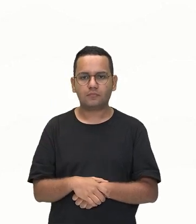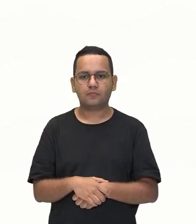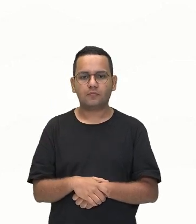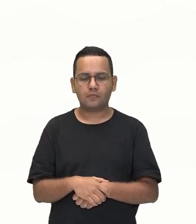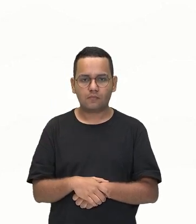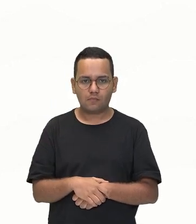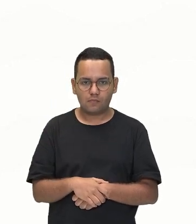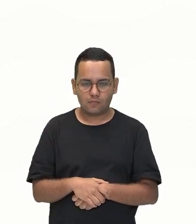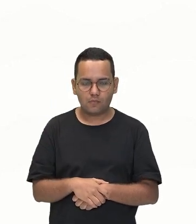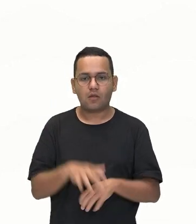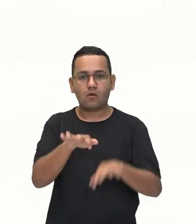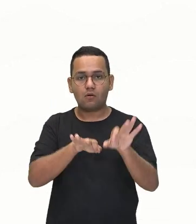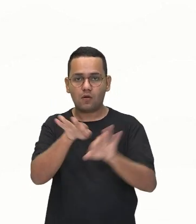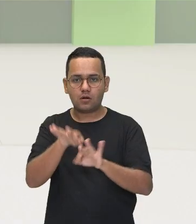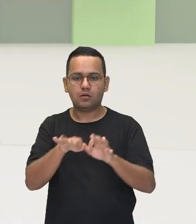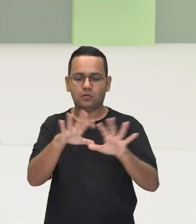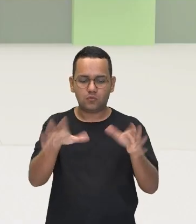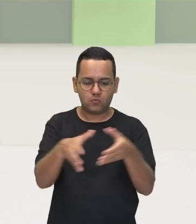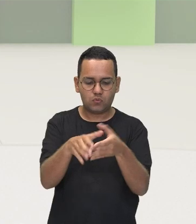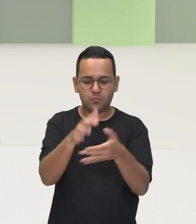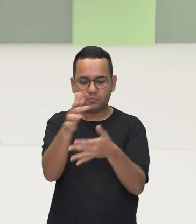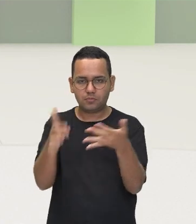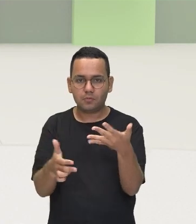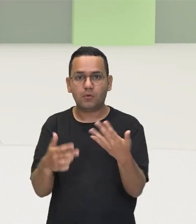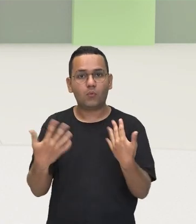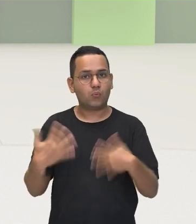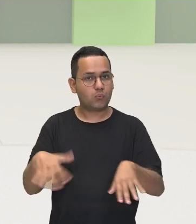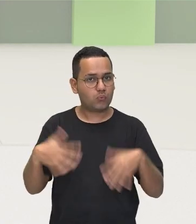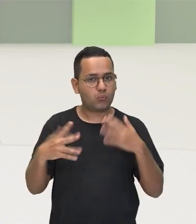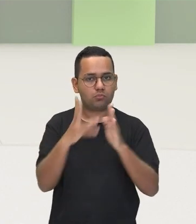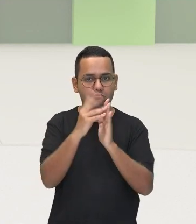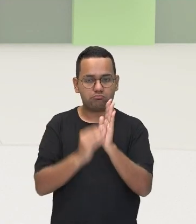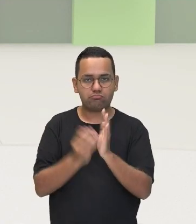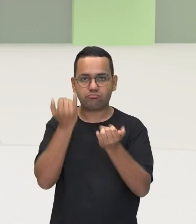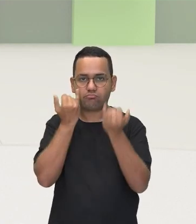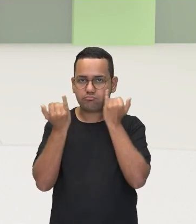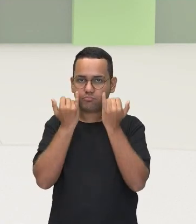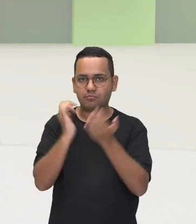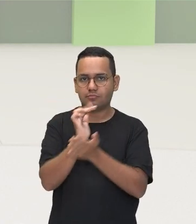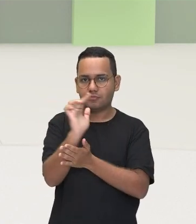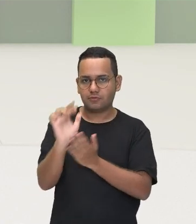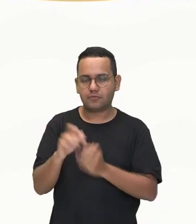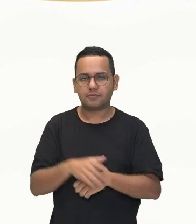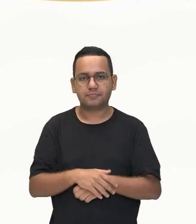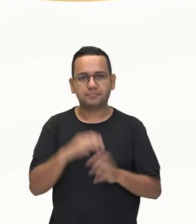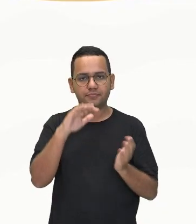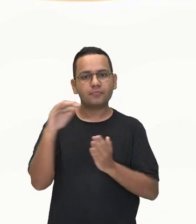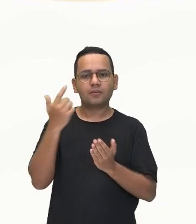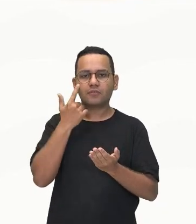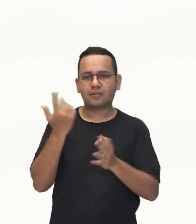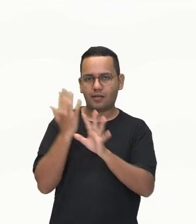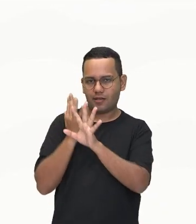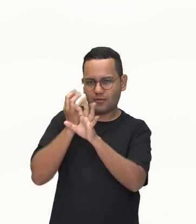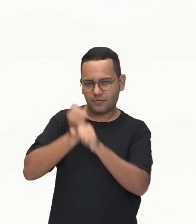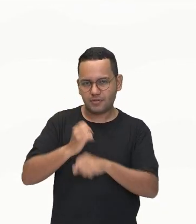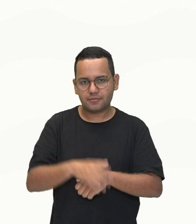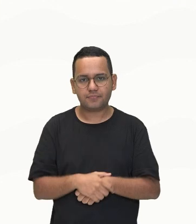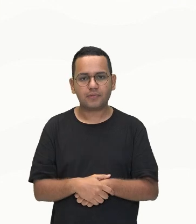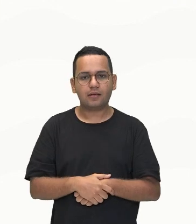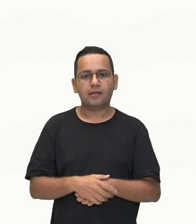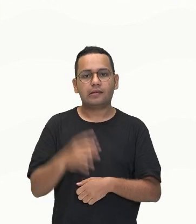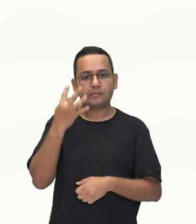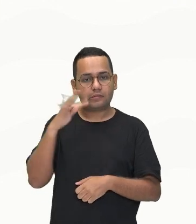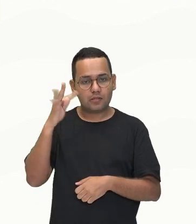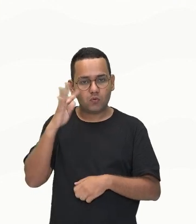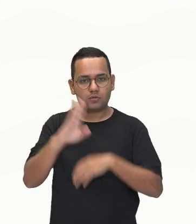populações. Muita coisa, não é? Então vamos agora fazer uma breve revisão. Veja aí, as teorias da evolução,